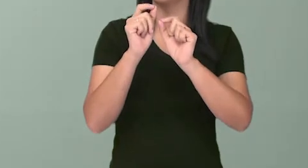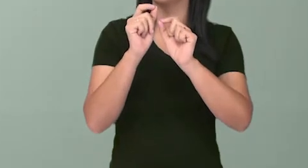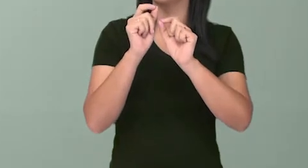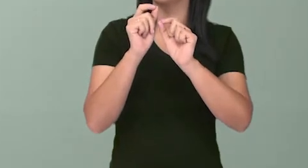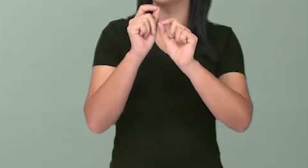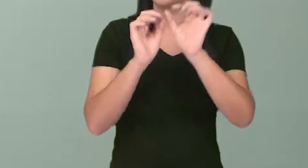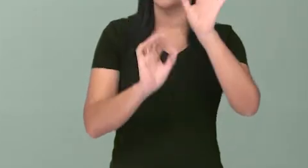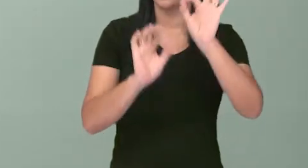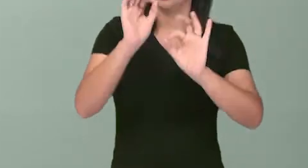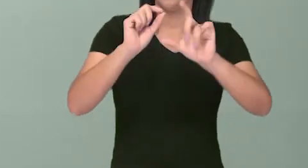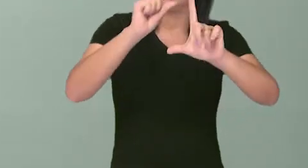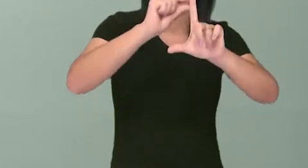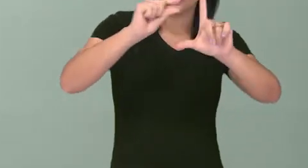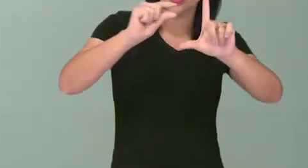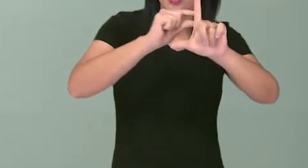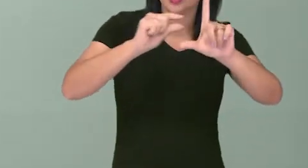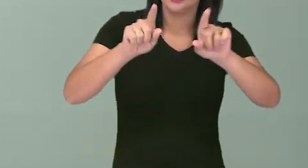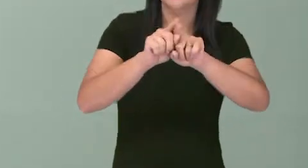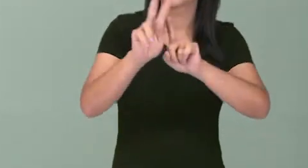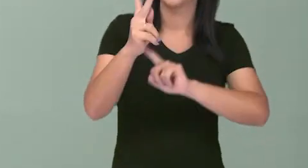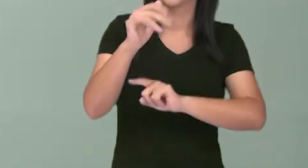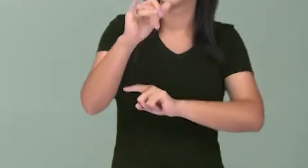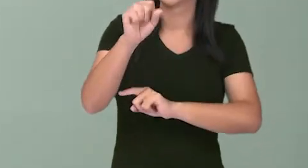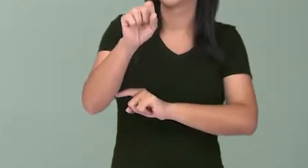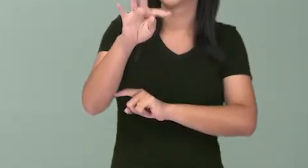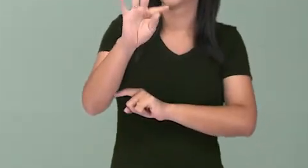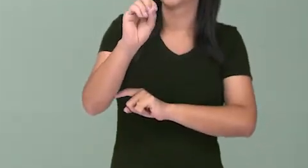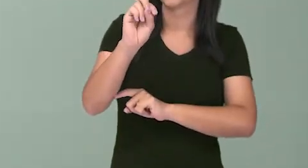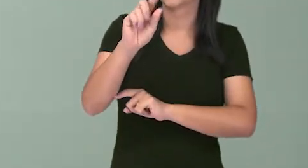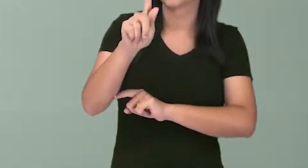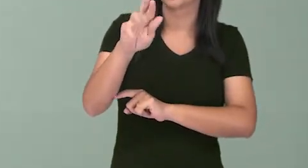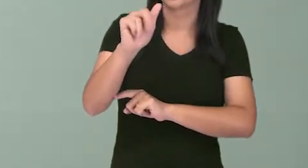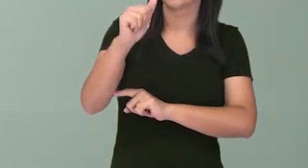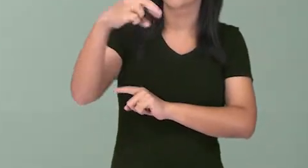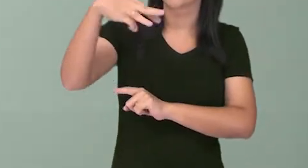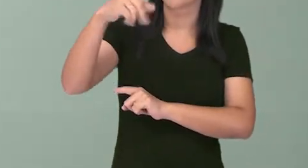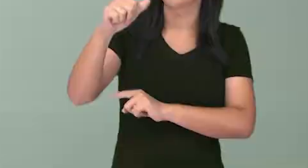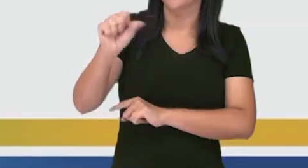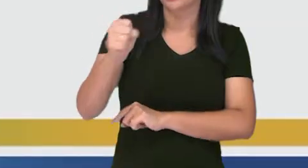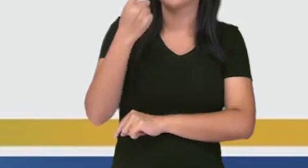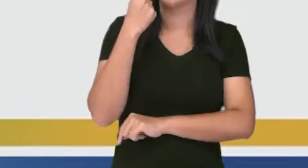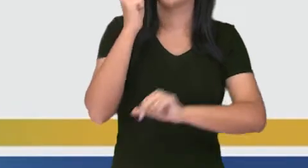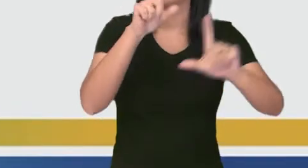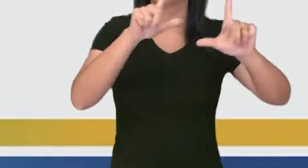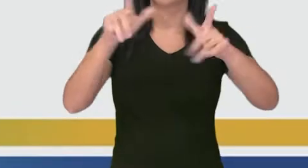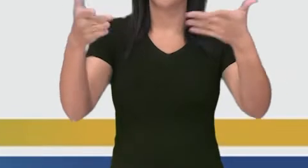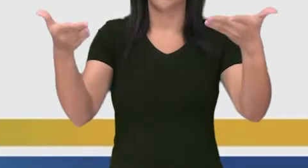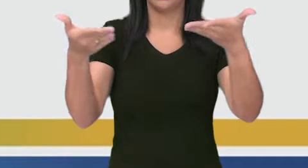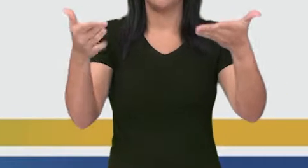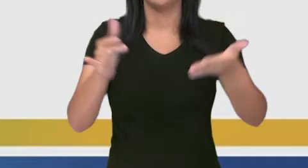sobre construção de gráfico de programas Então vamos aos slide1